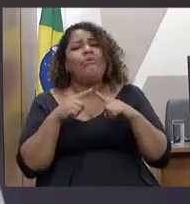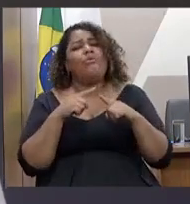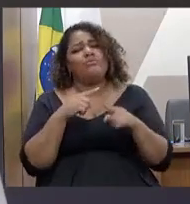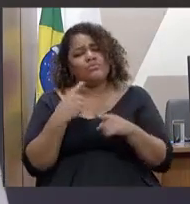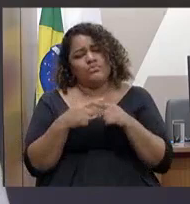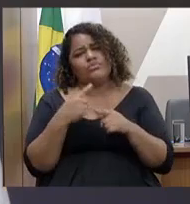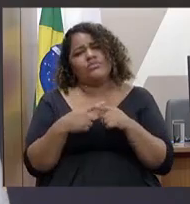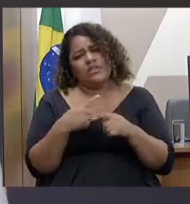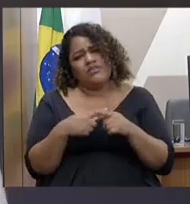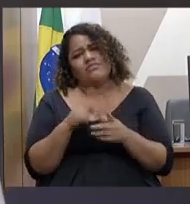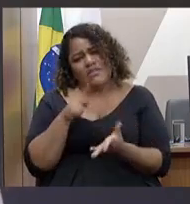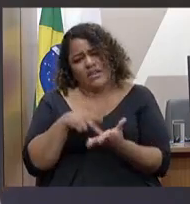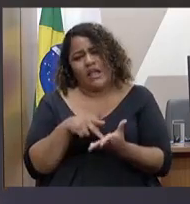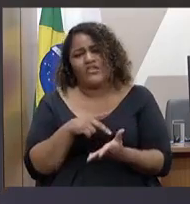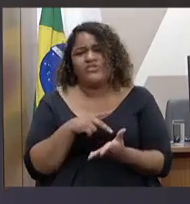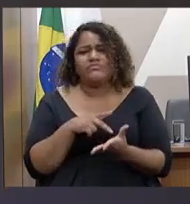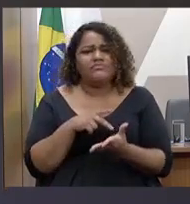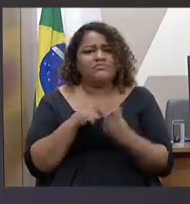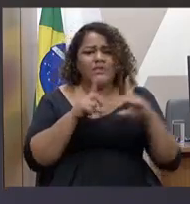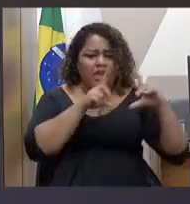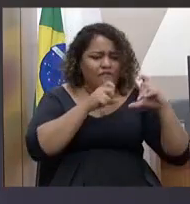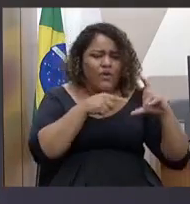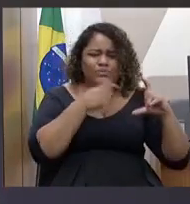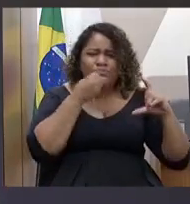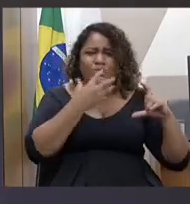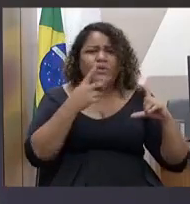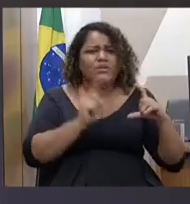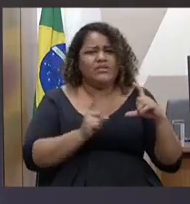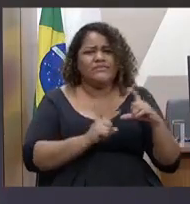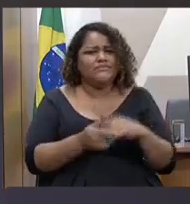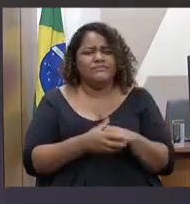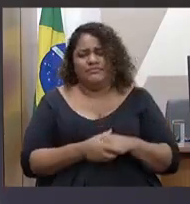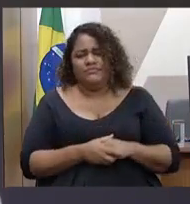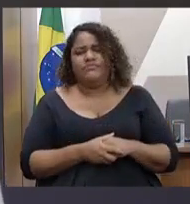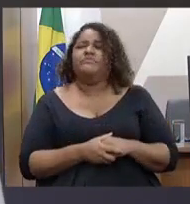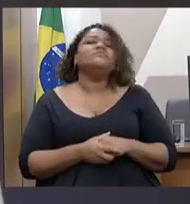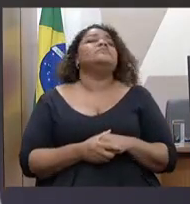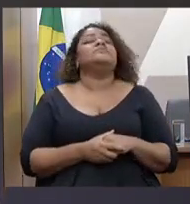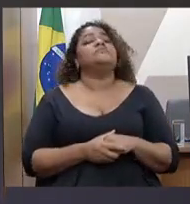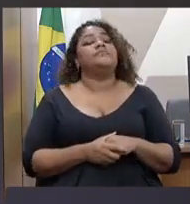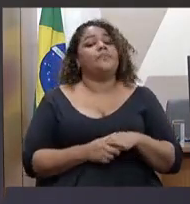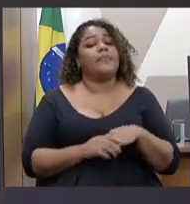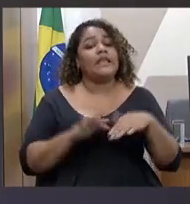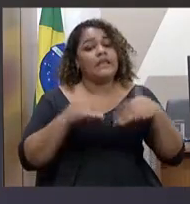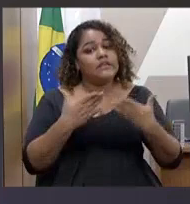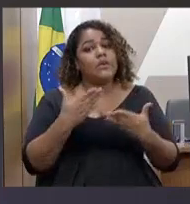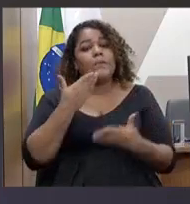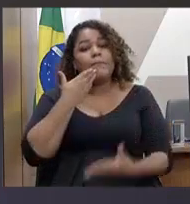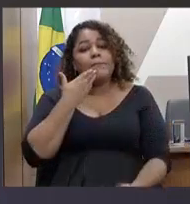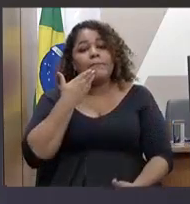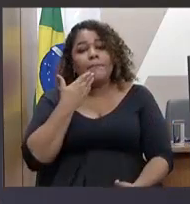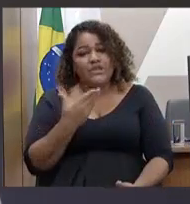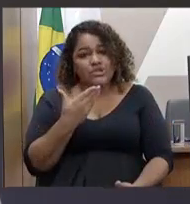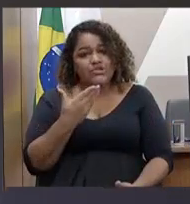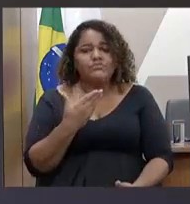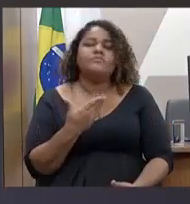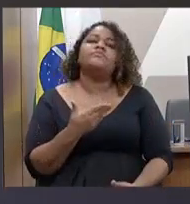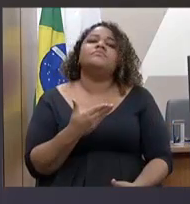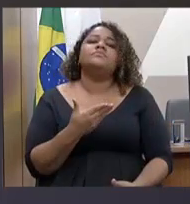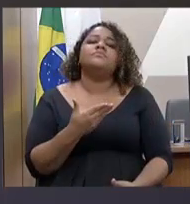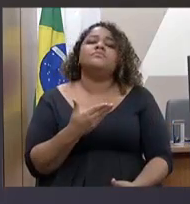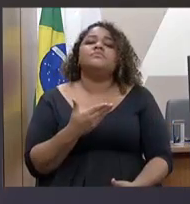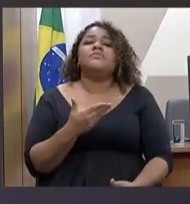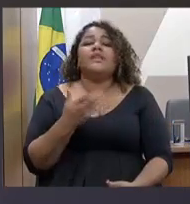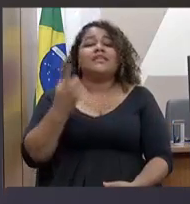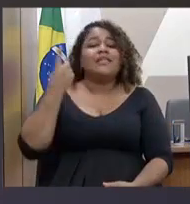o que nós temos aqui não é bom então eu quero pedir né que dessa vez não tenha